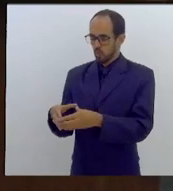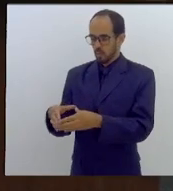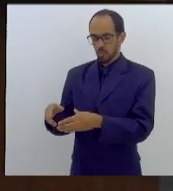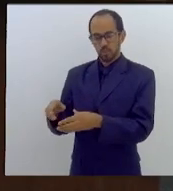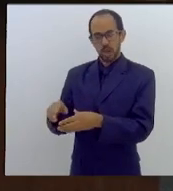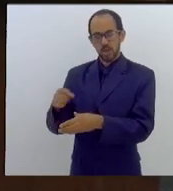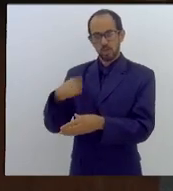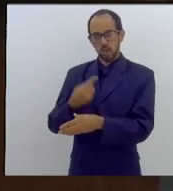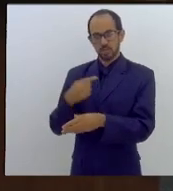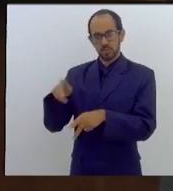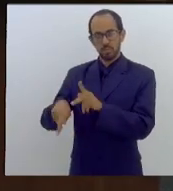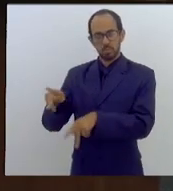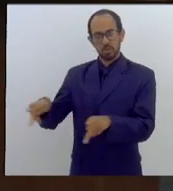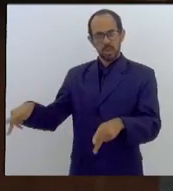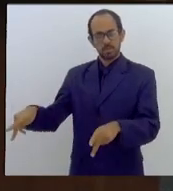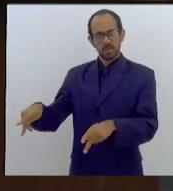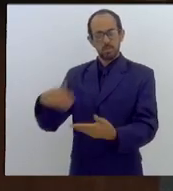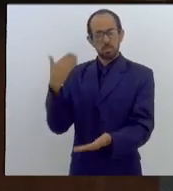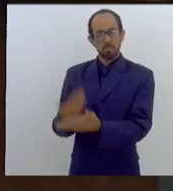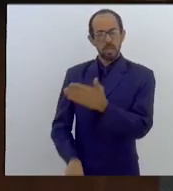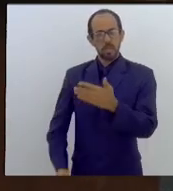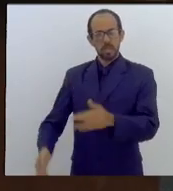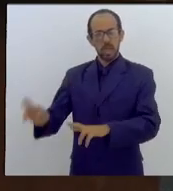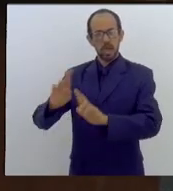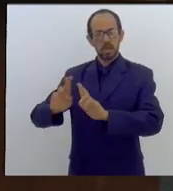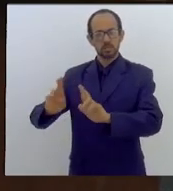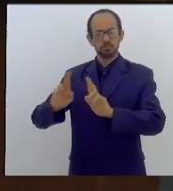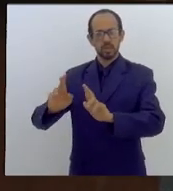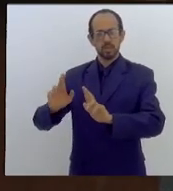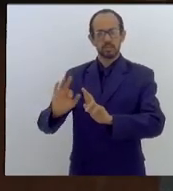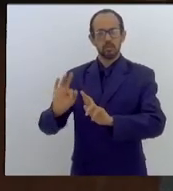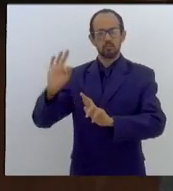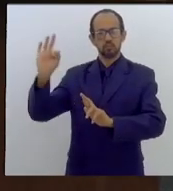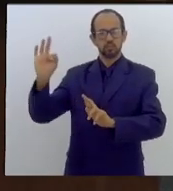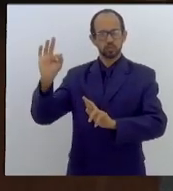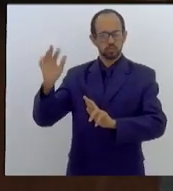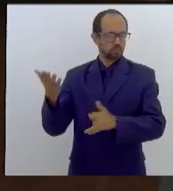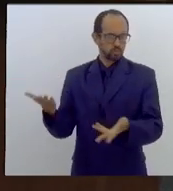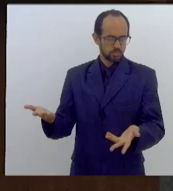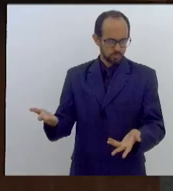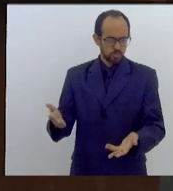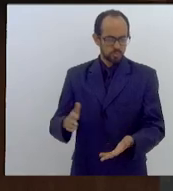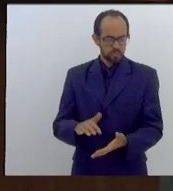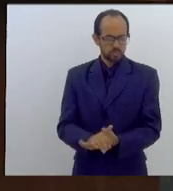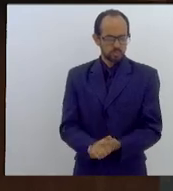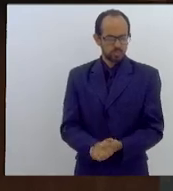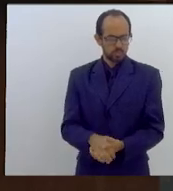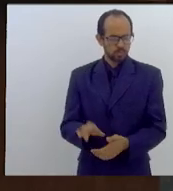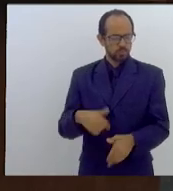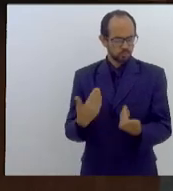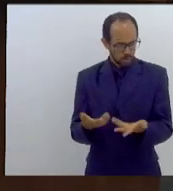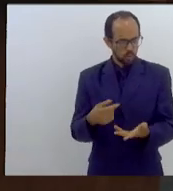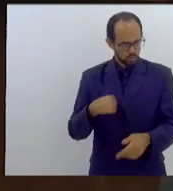desesperança, no desespero, na completa falta de perspectivas. Então, a gente vai insistir, a gente vai seguir